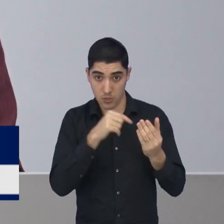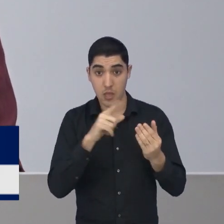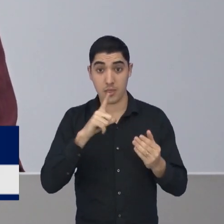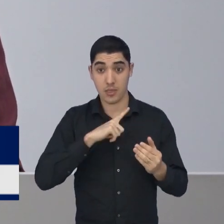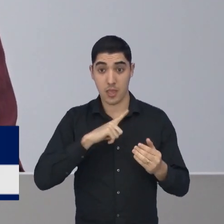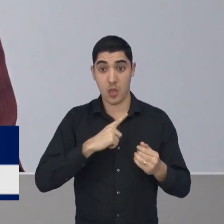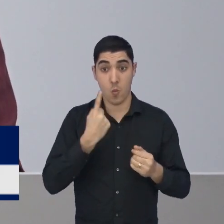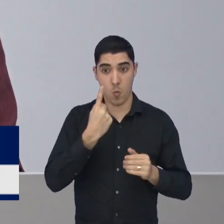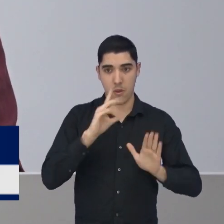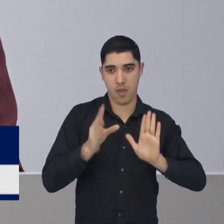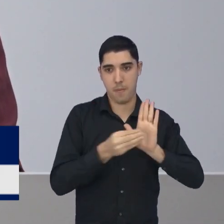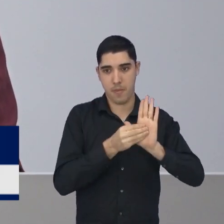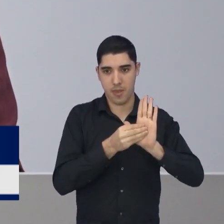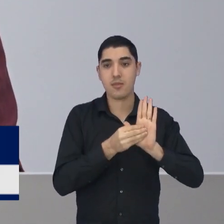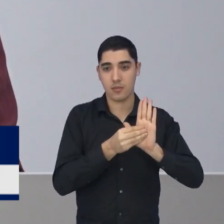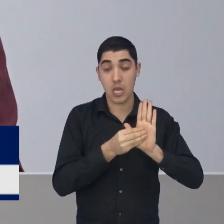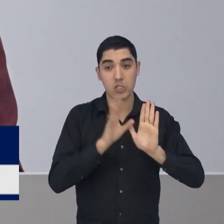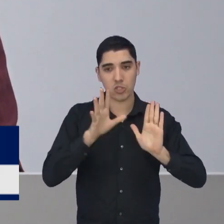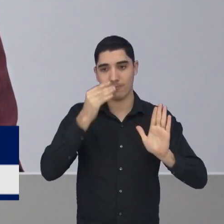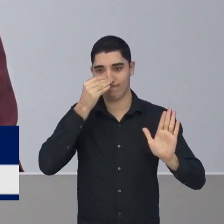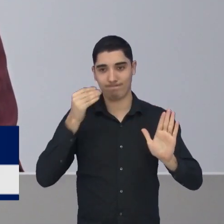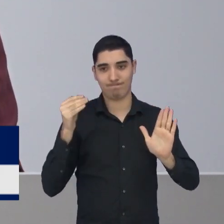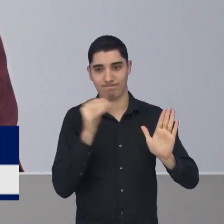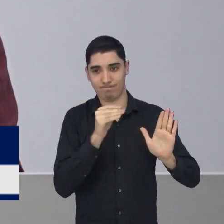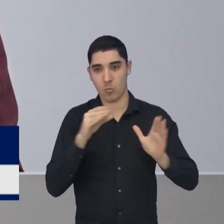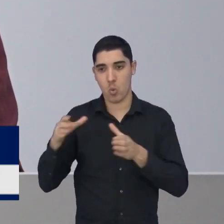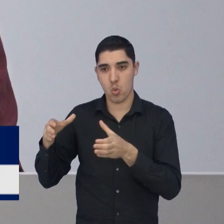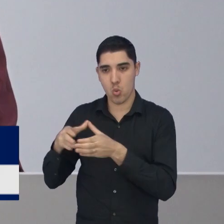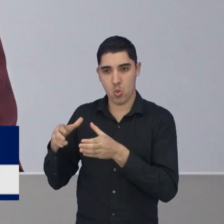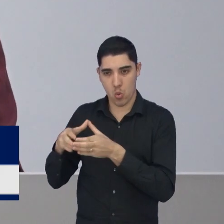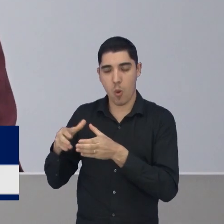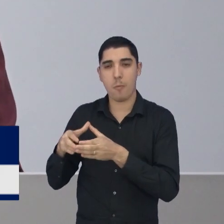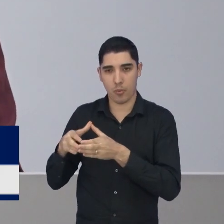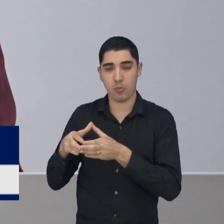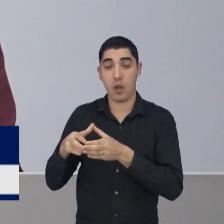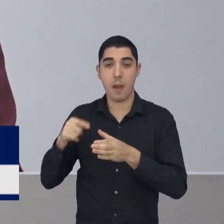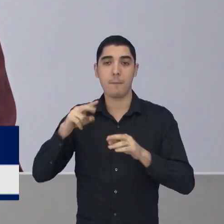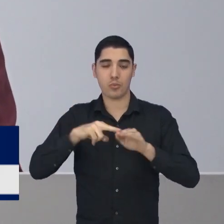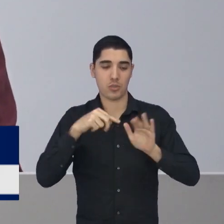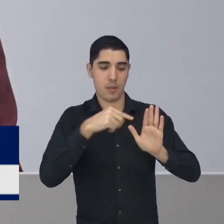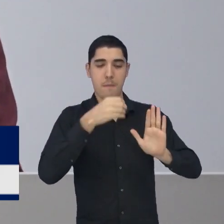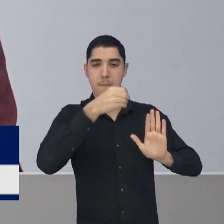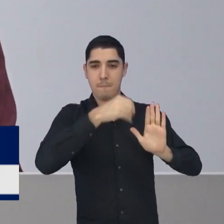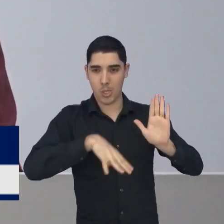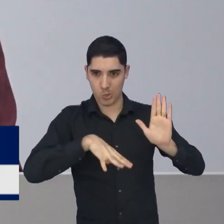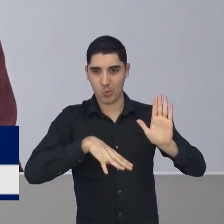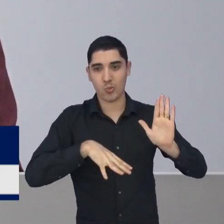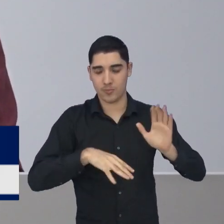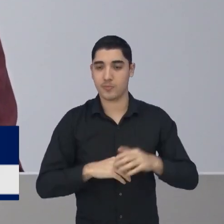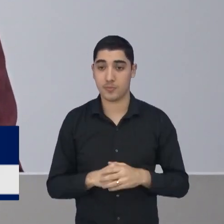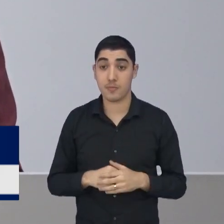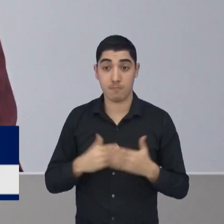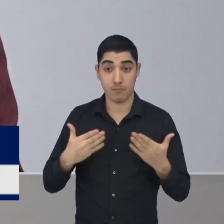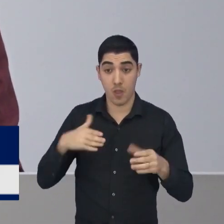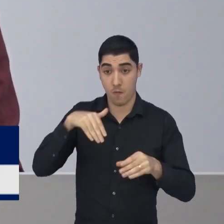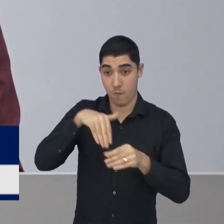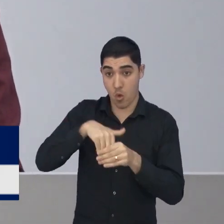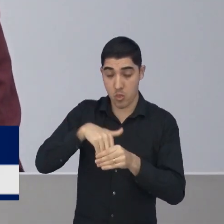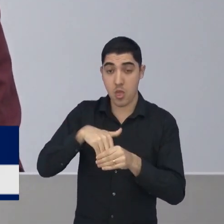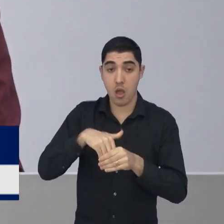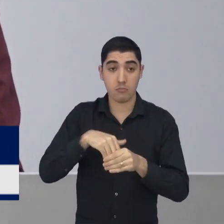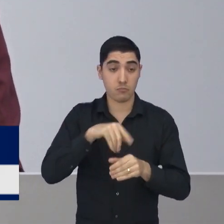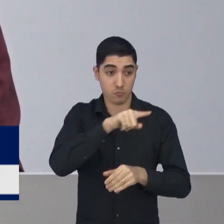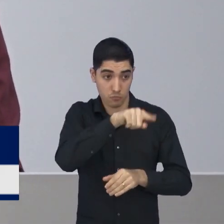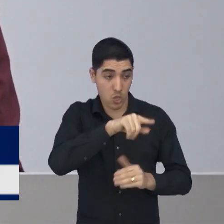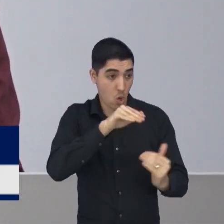possui uma emenda que foi rejeitada pelas comissões, sendo prejudicada a sua votação nos termos regimentais. Em votação, o processo.